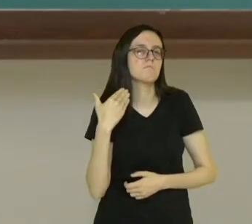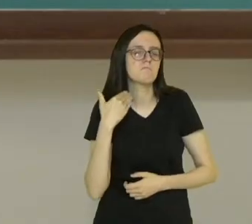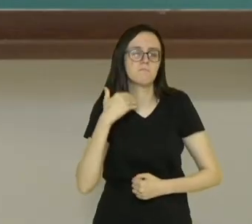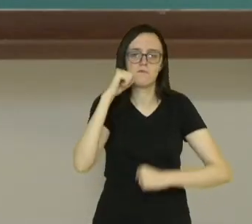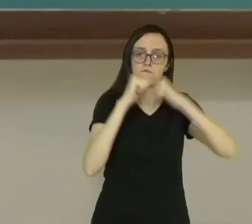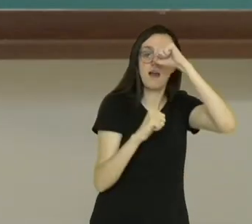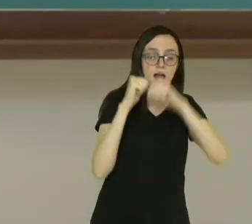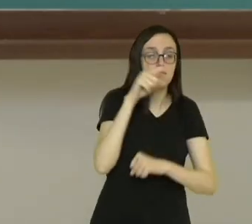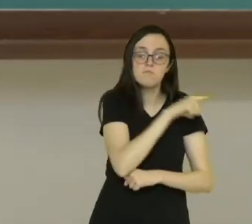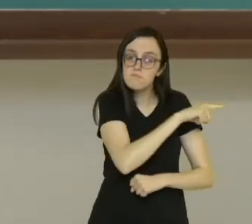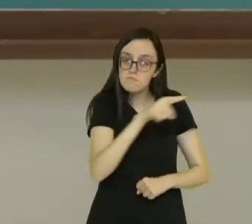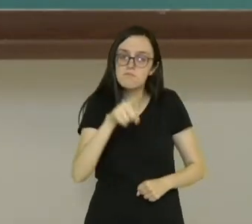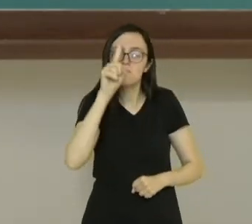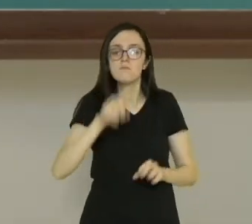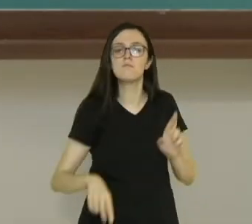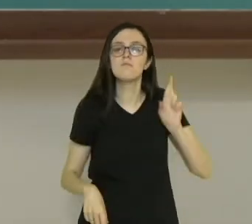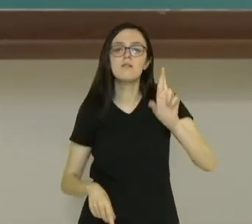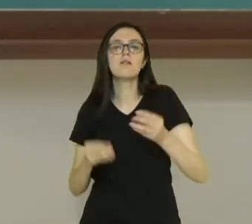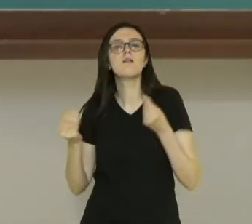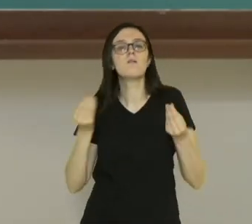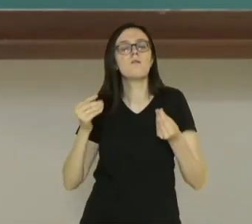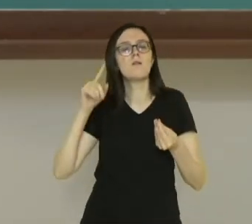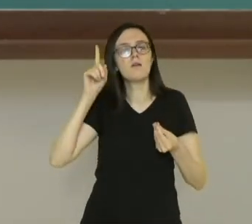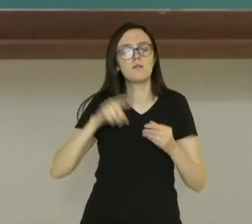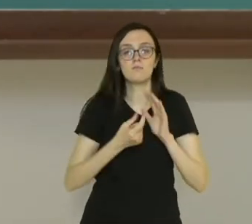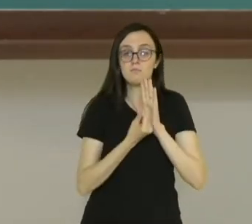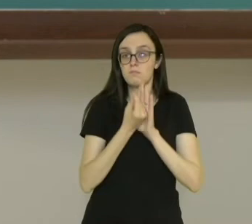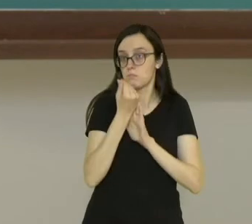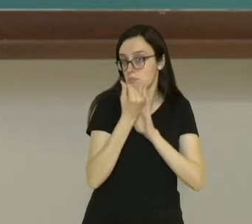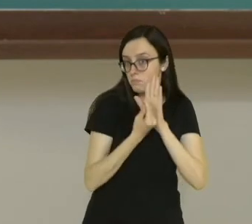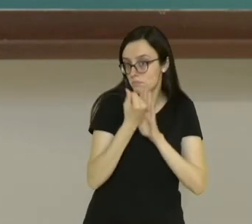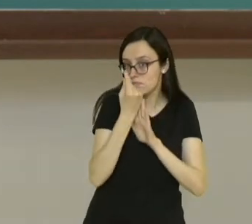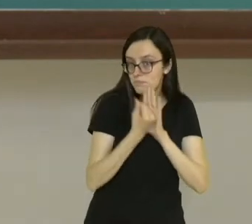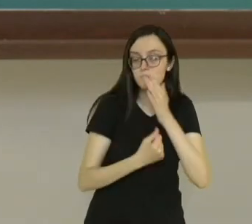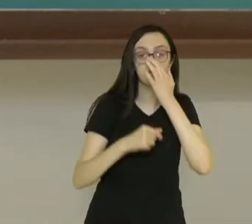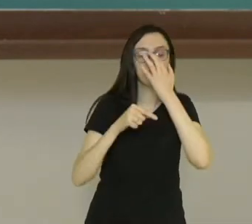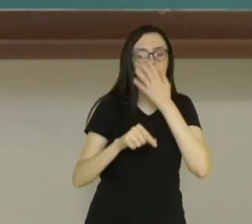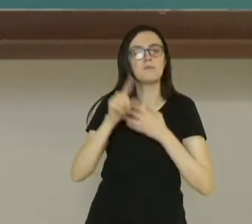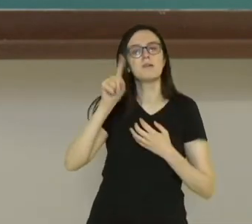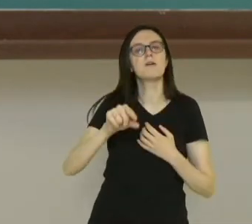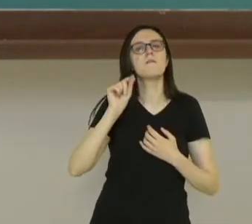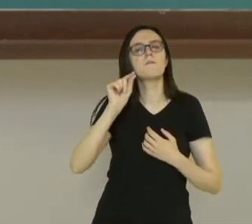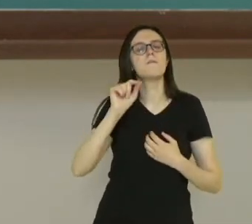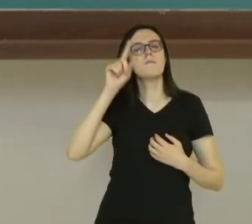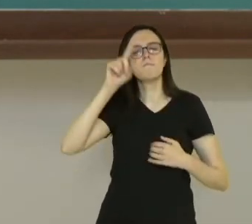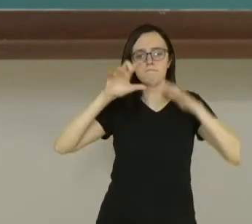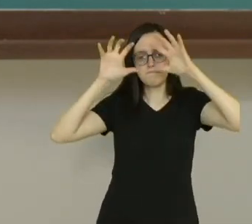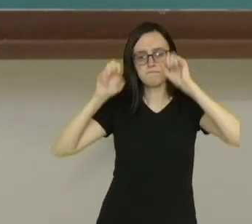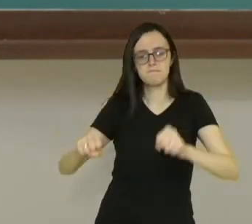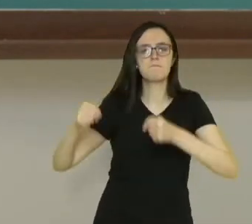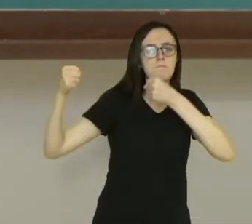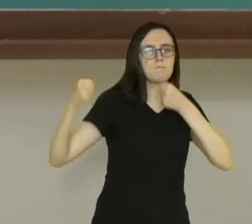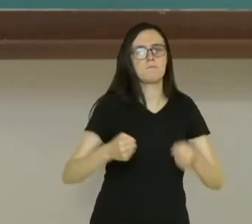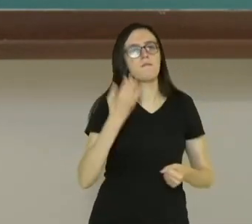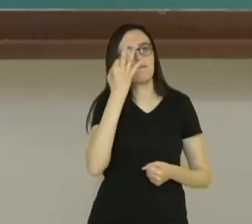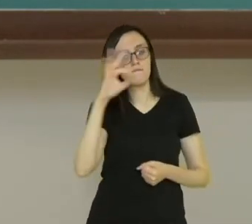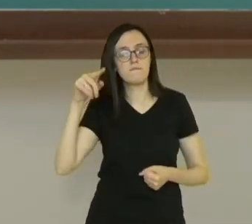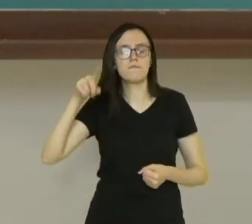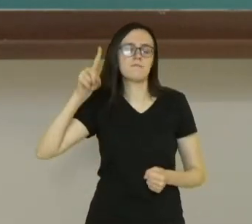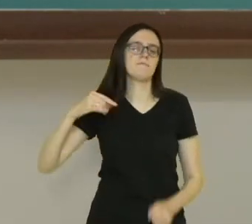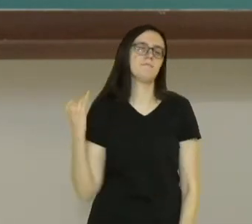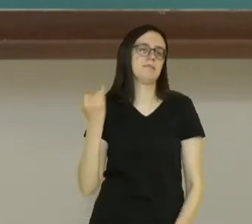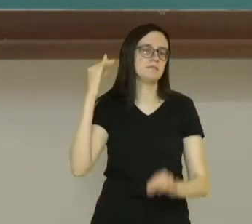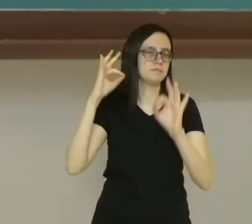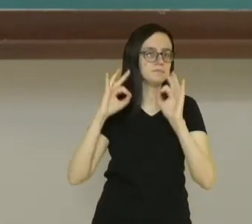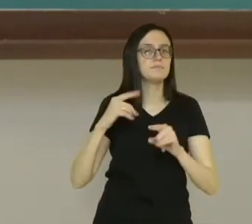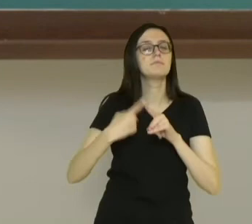industriais passam a ser representados. A burguesia passa a tomar o poder da França. Isso é muito